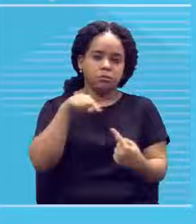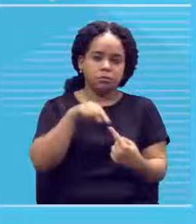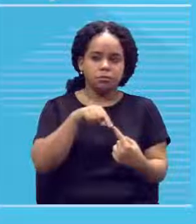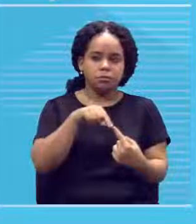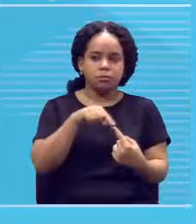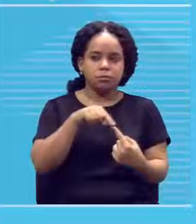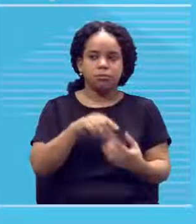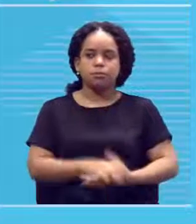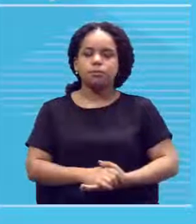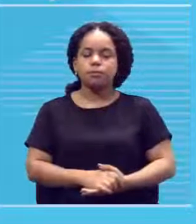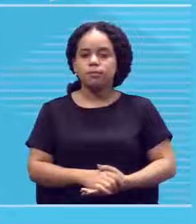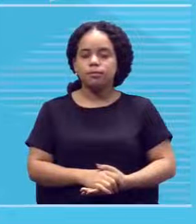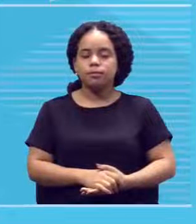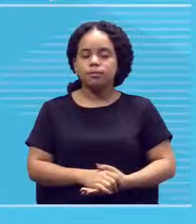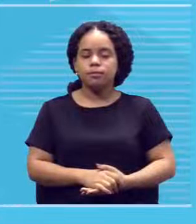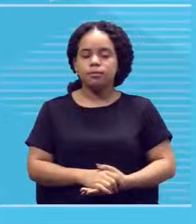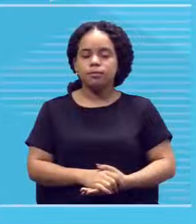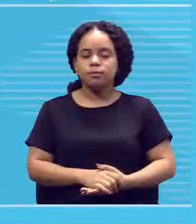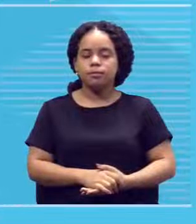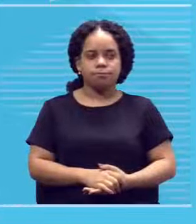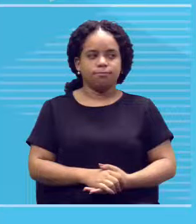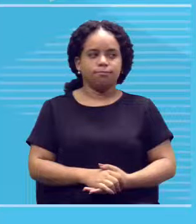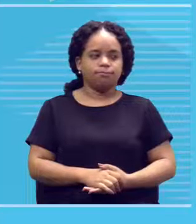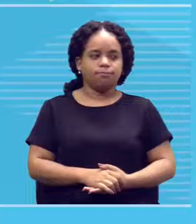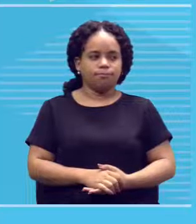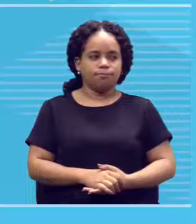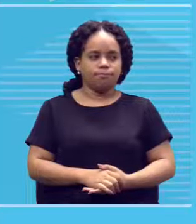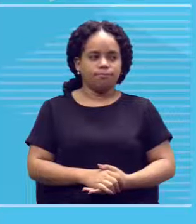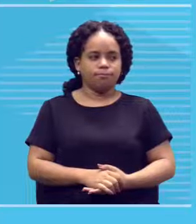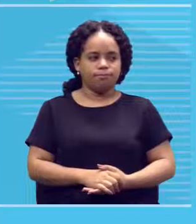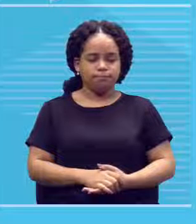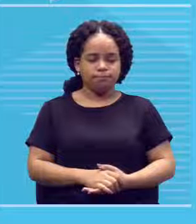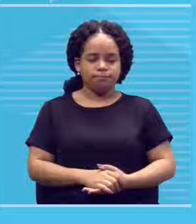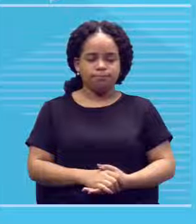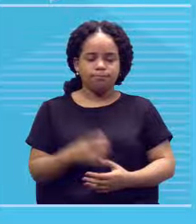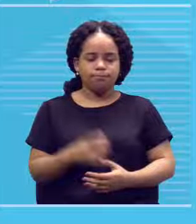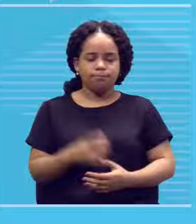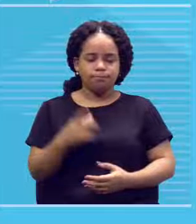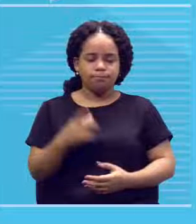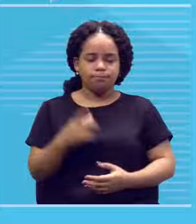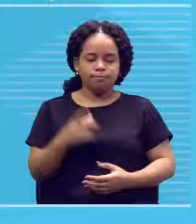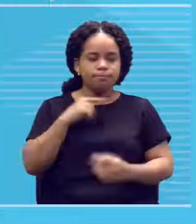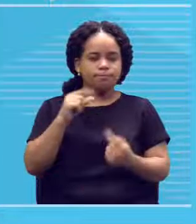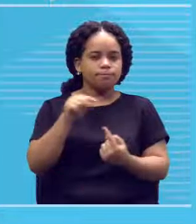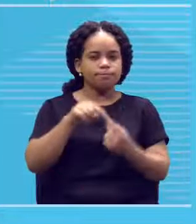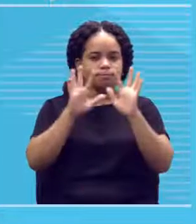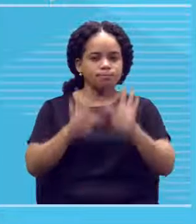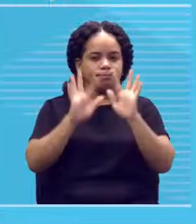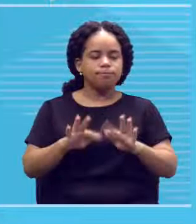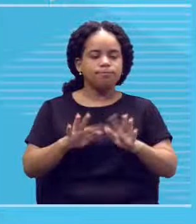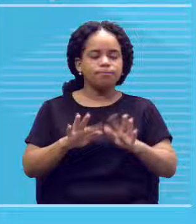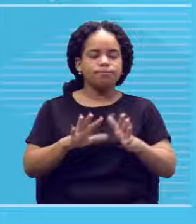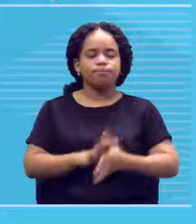a finalidade a finalidade vou botar bem aqui finalidade